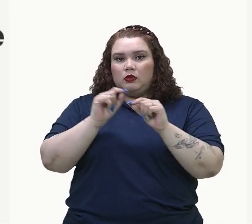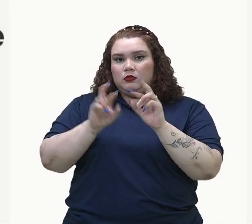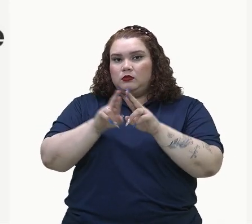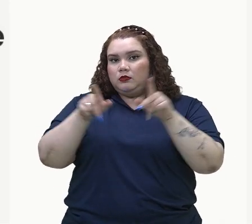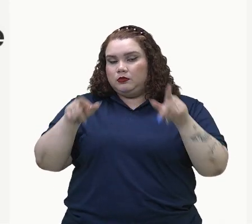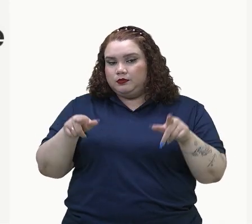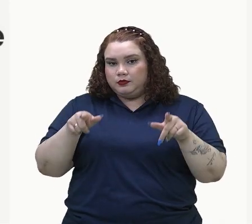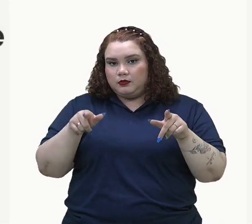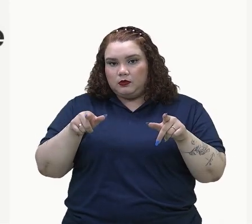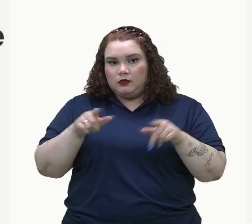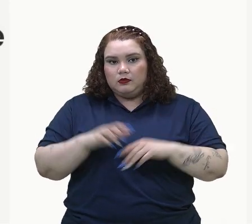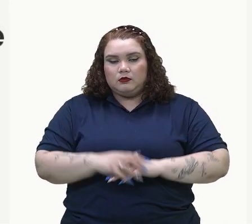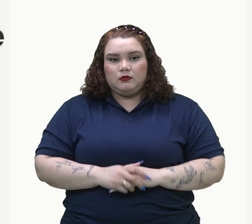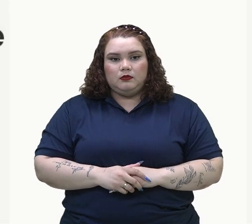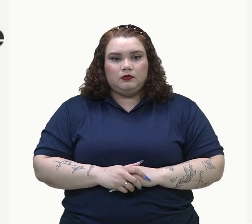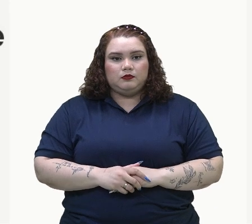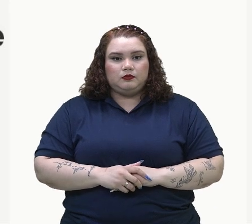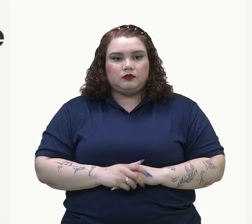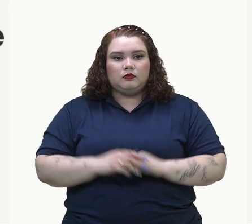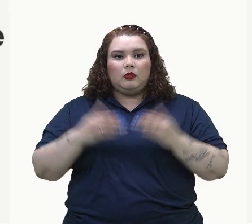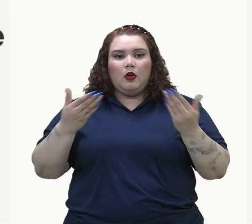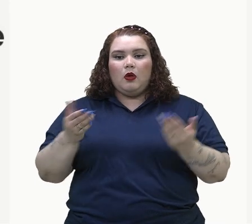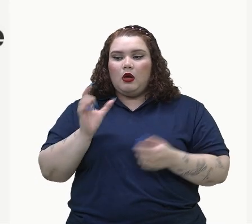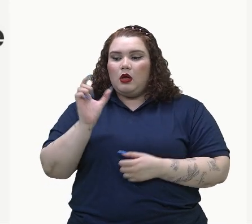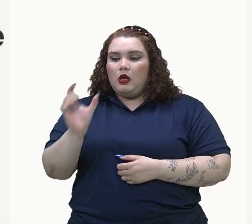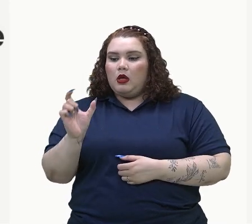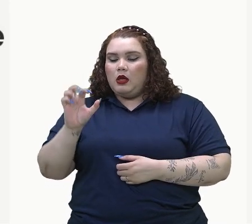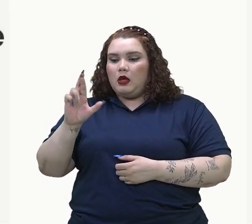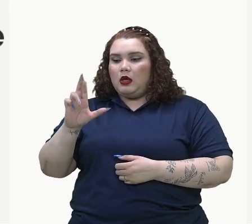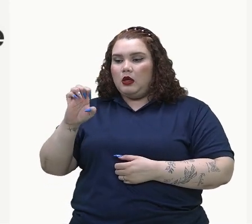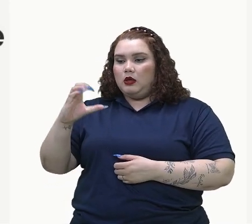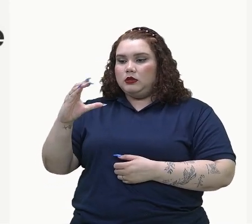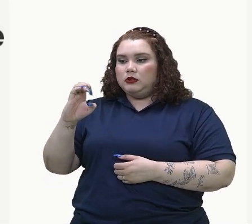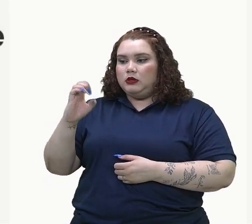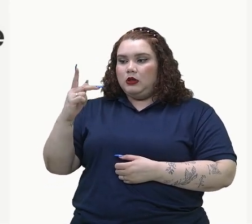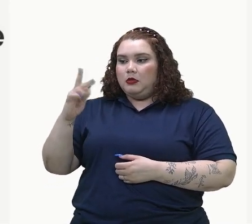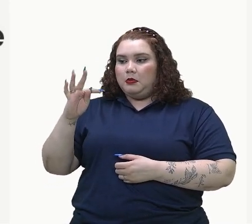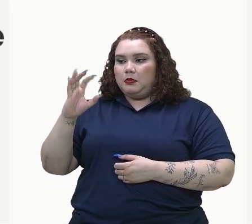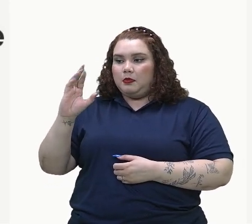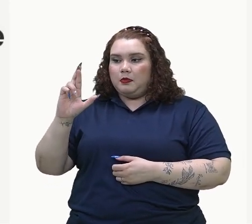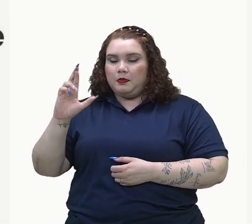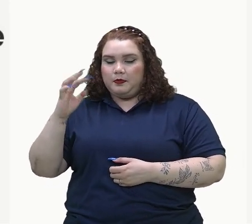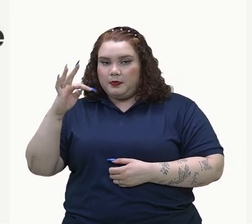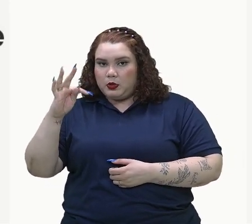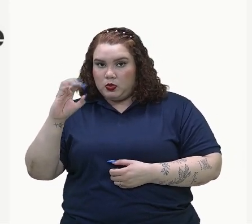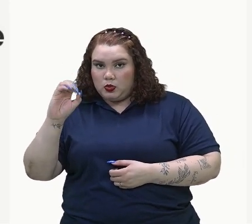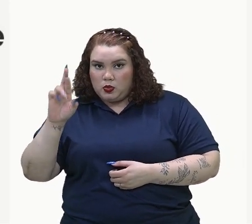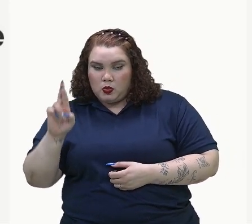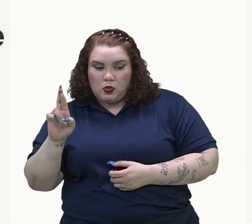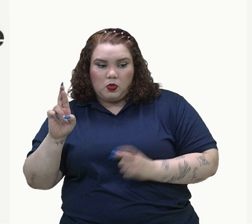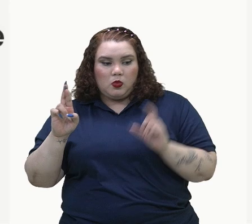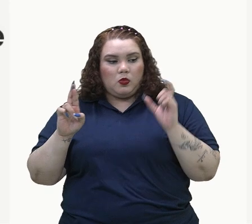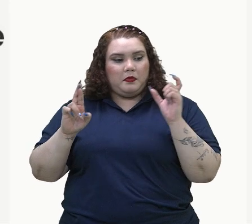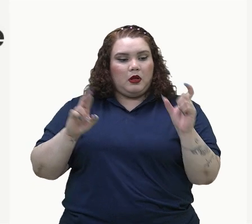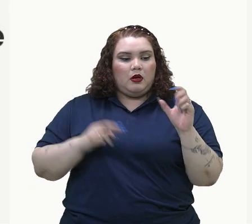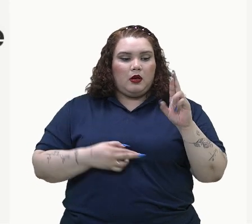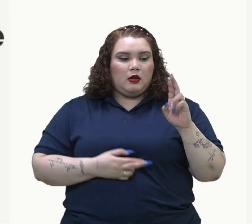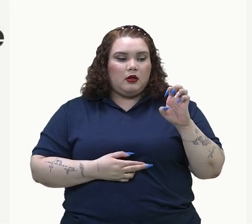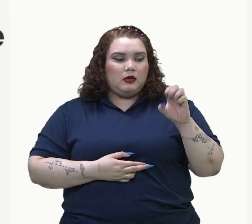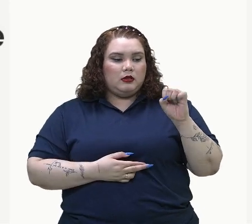de um receptor de um resistor é que este, né, o receptor, transforma a